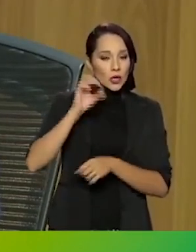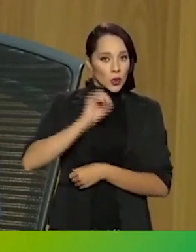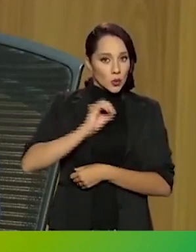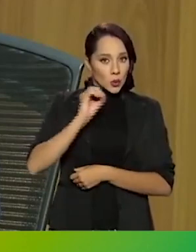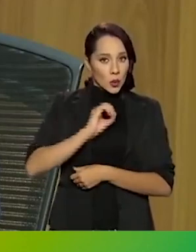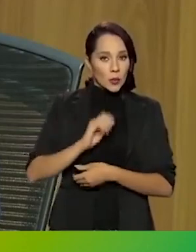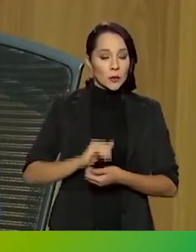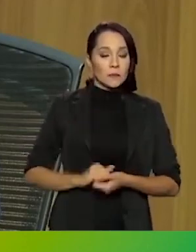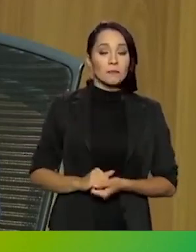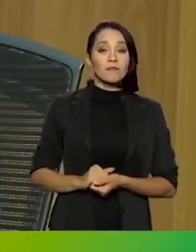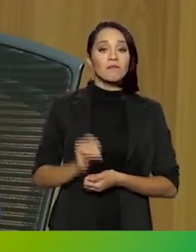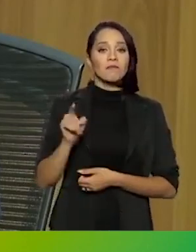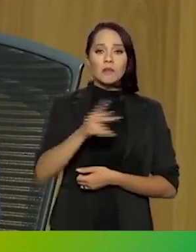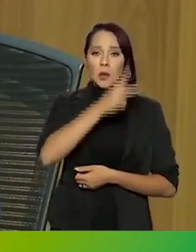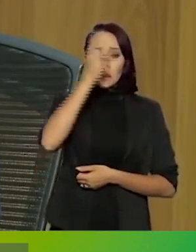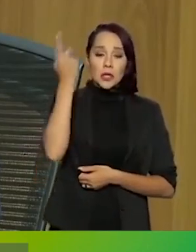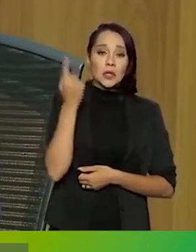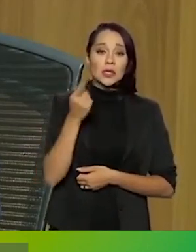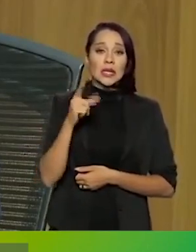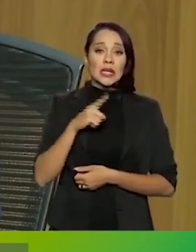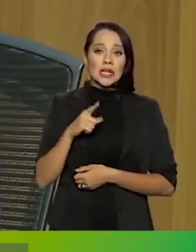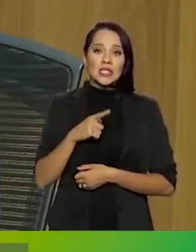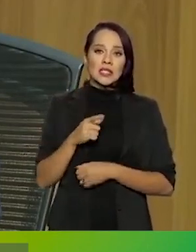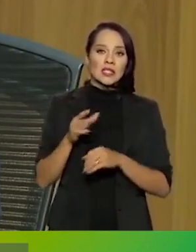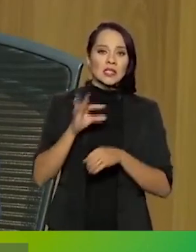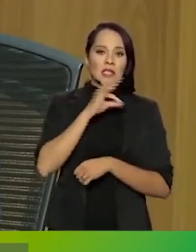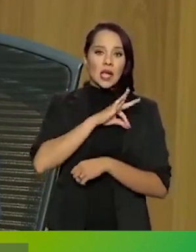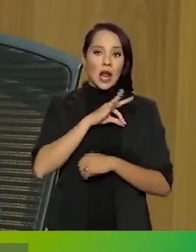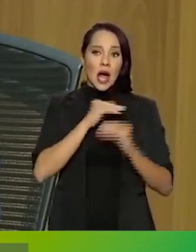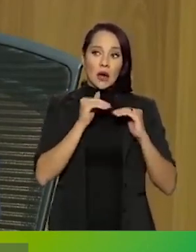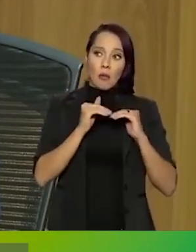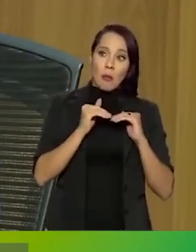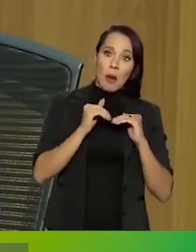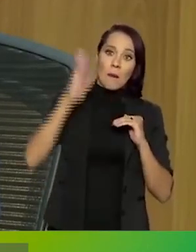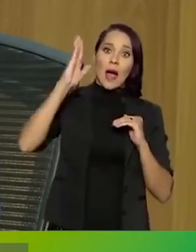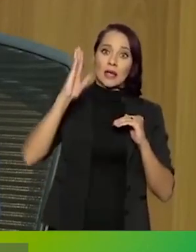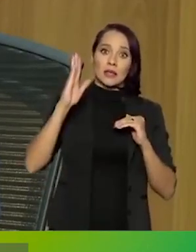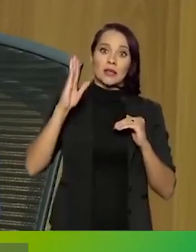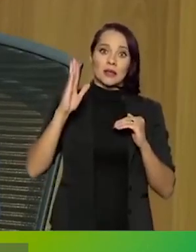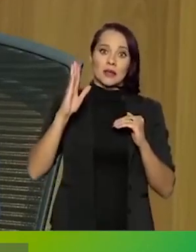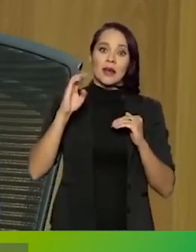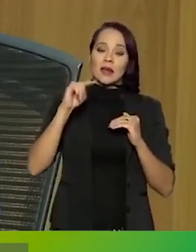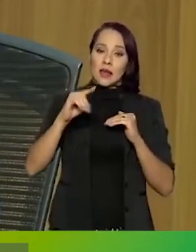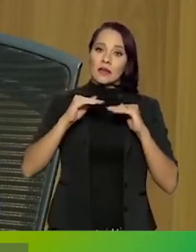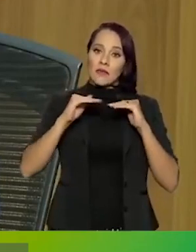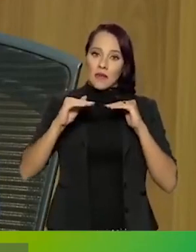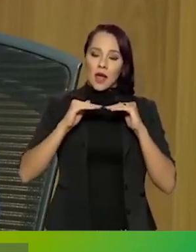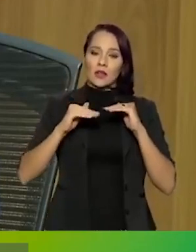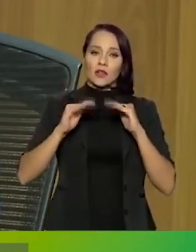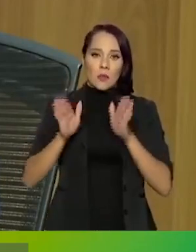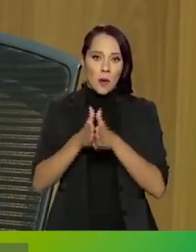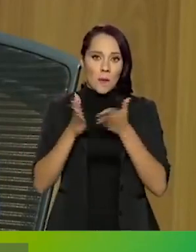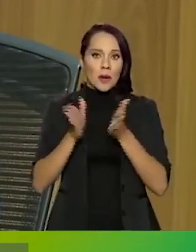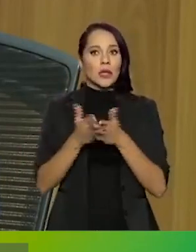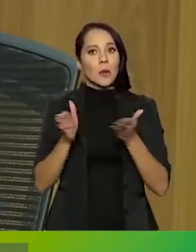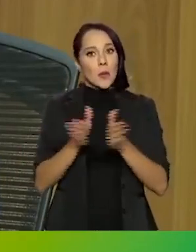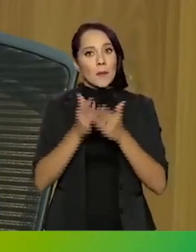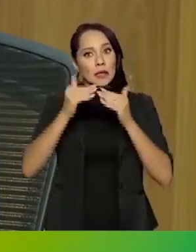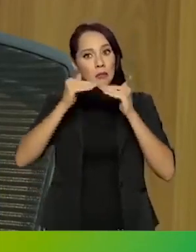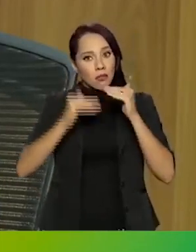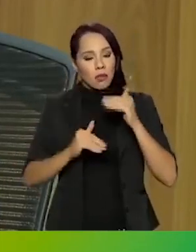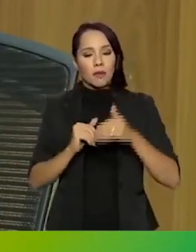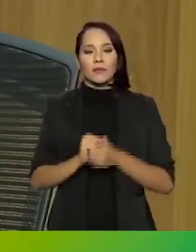outubro eram pessoas que Inclusive tem uma faixa de renda superior a essa faixa da pobreza e da extrema pobreza